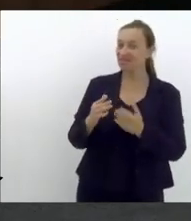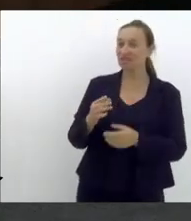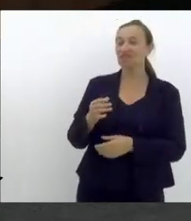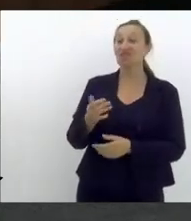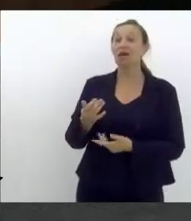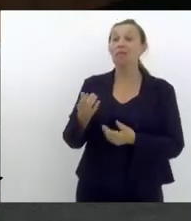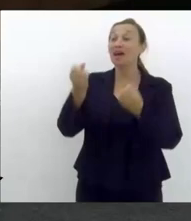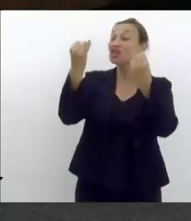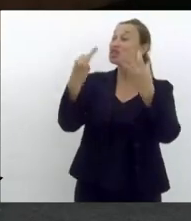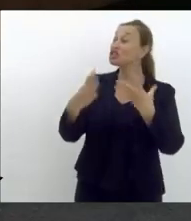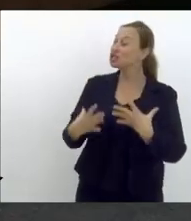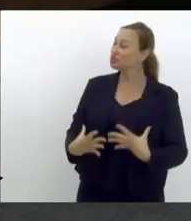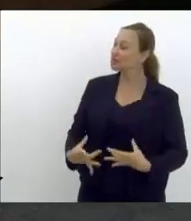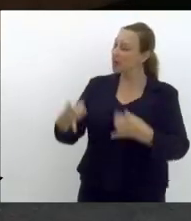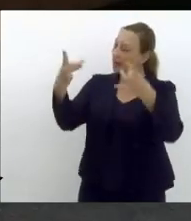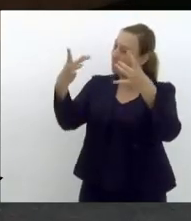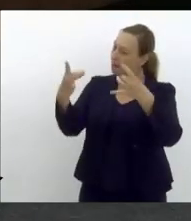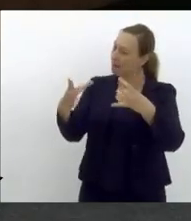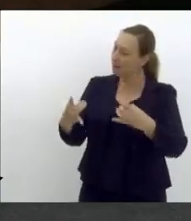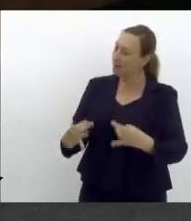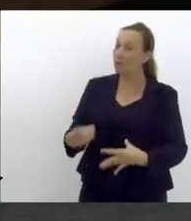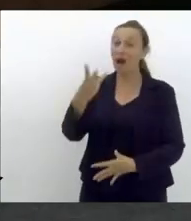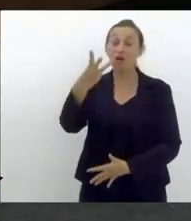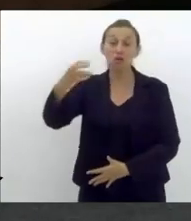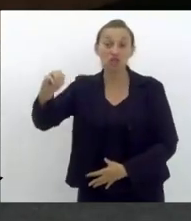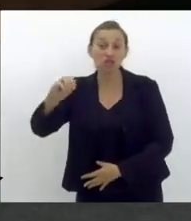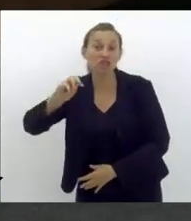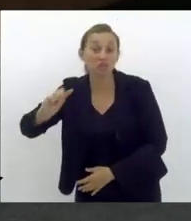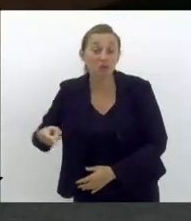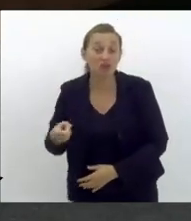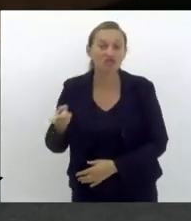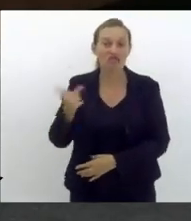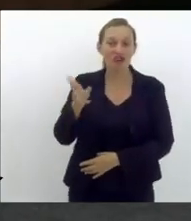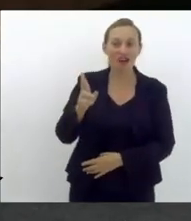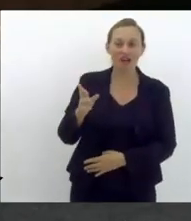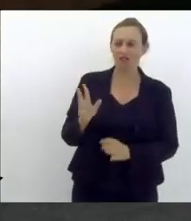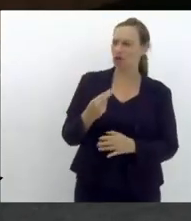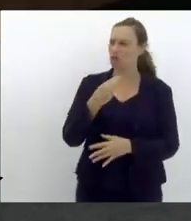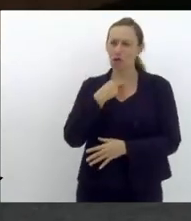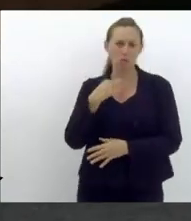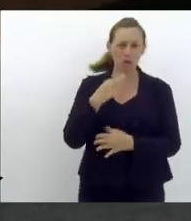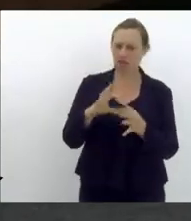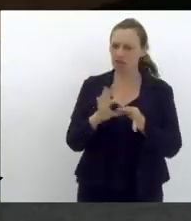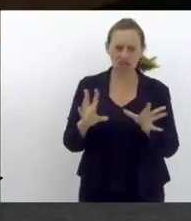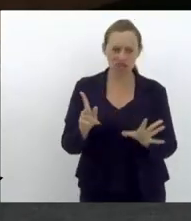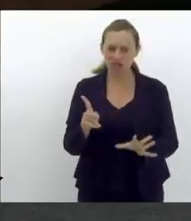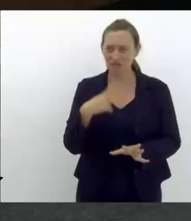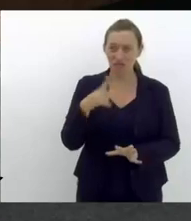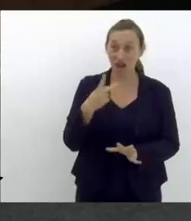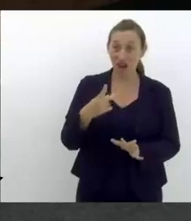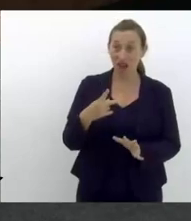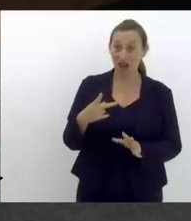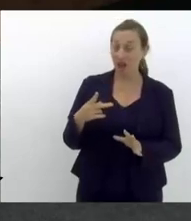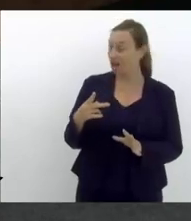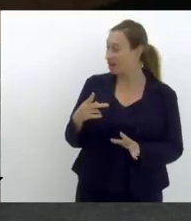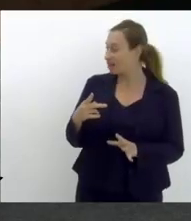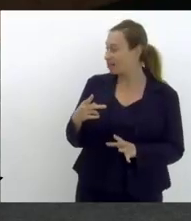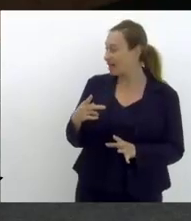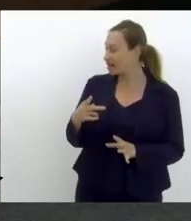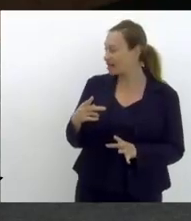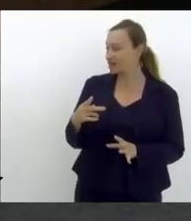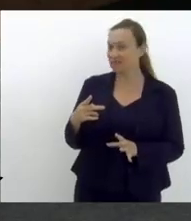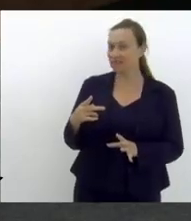explicar os 30 milhões de reais e aí não posso deixar de terminar dizendo a ameaça que teve aqui